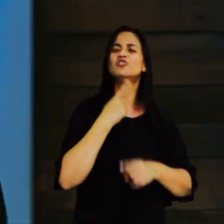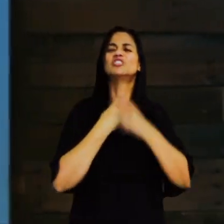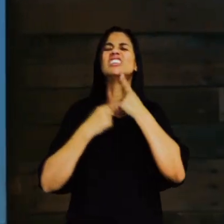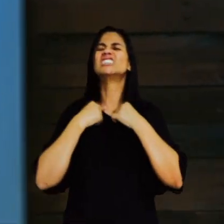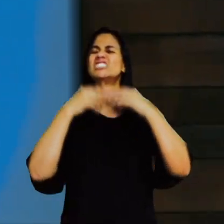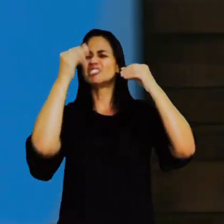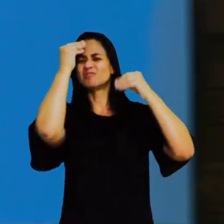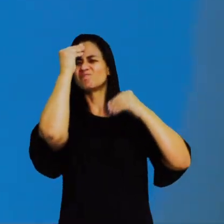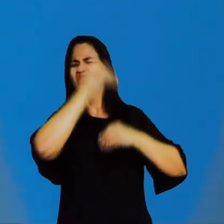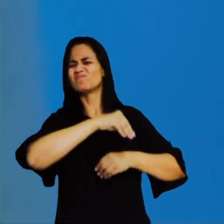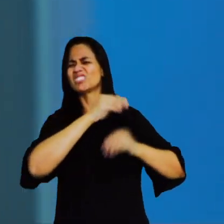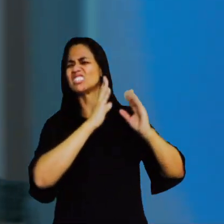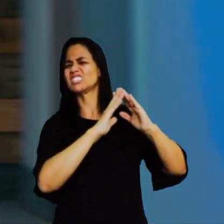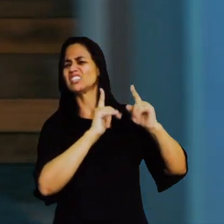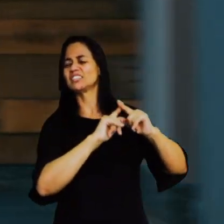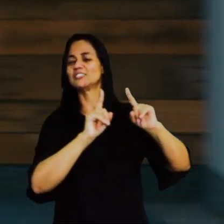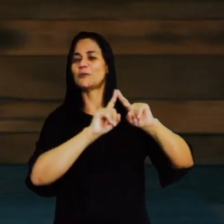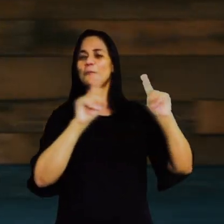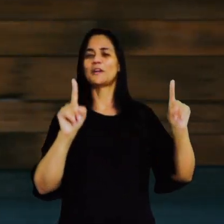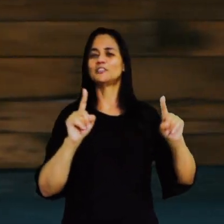nós não temos a coragem de admitir.